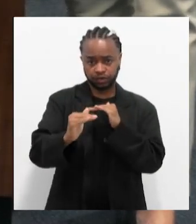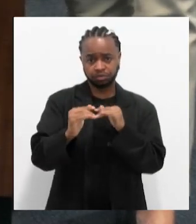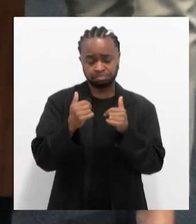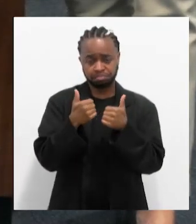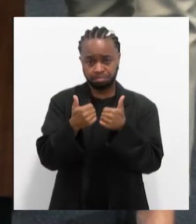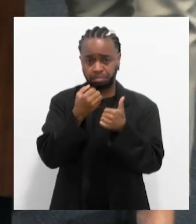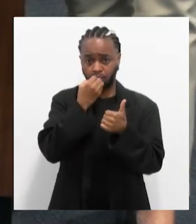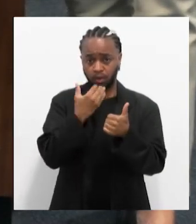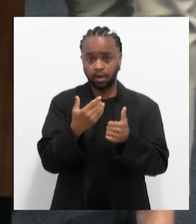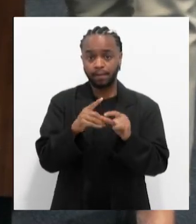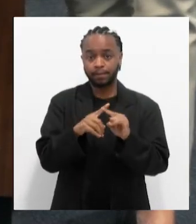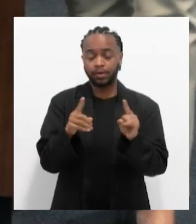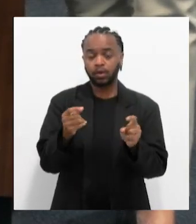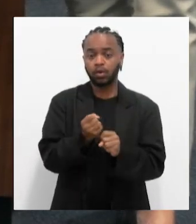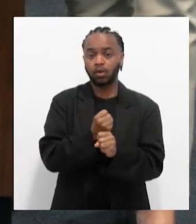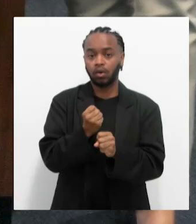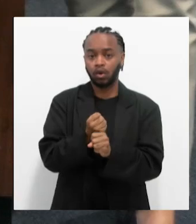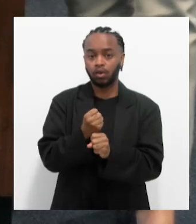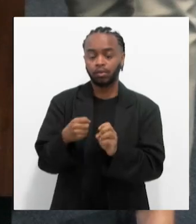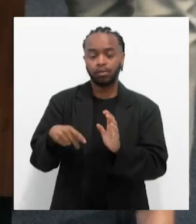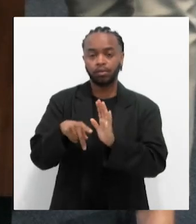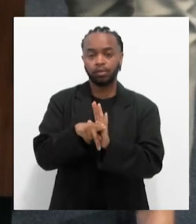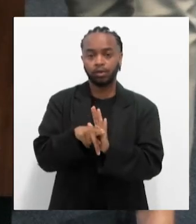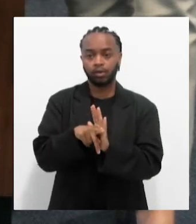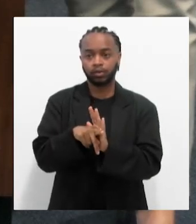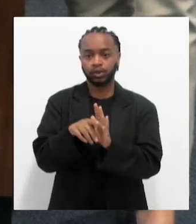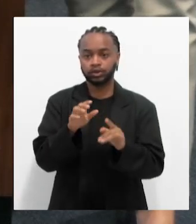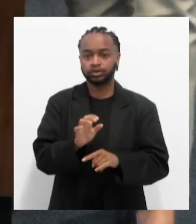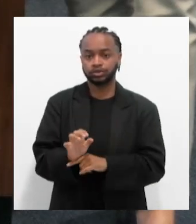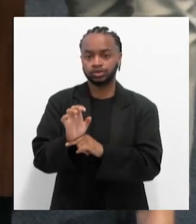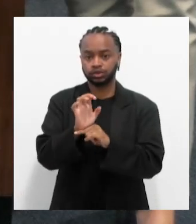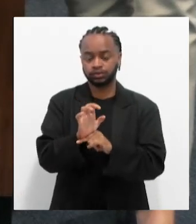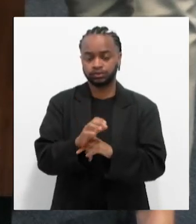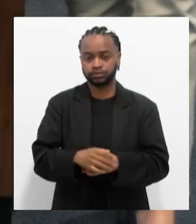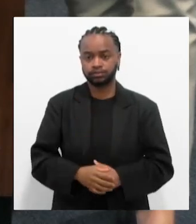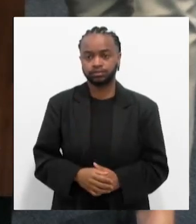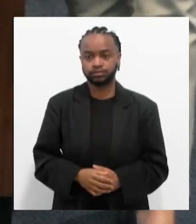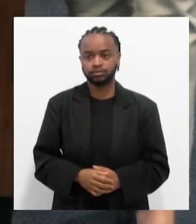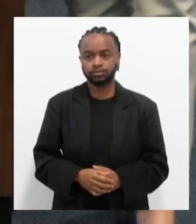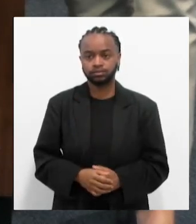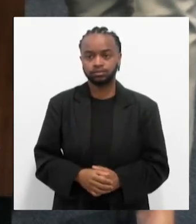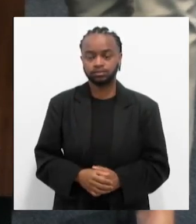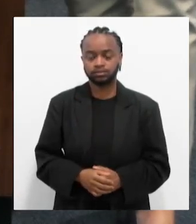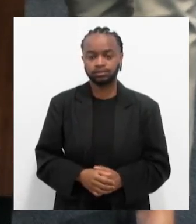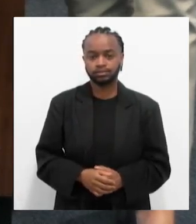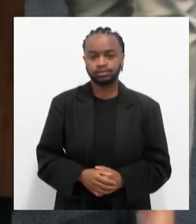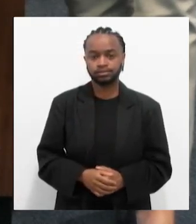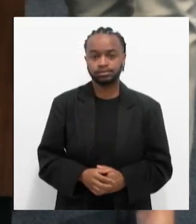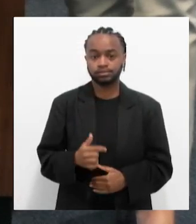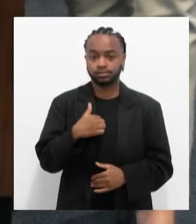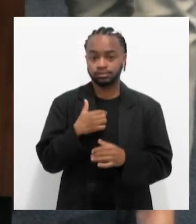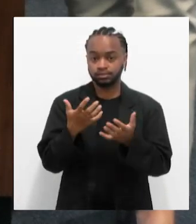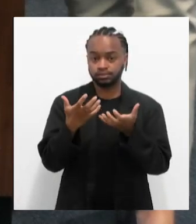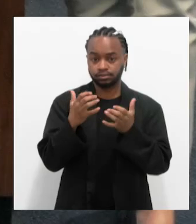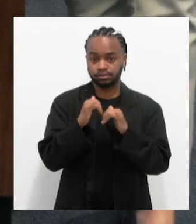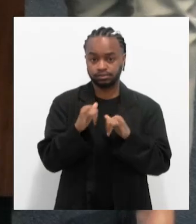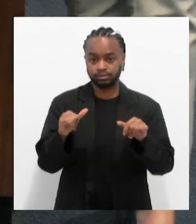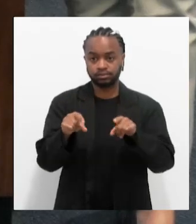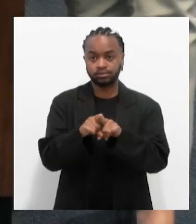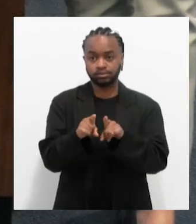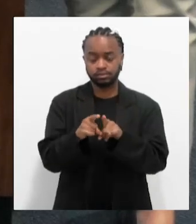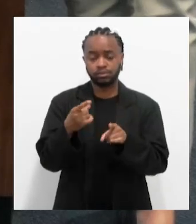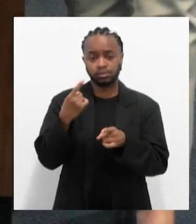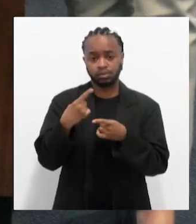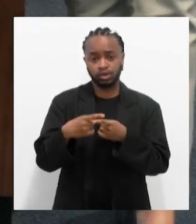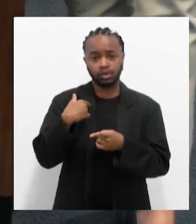boa, mas é uma obra do Estado. E eu quero falar uma outra coisa aqui, presidente, que eu sei que a questão